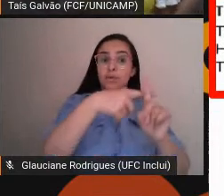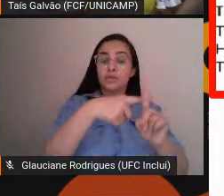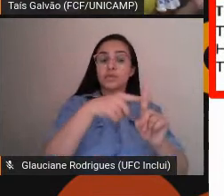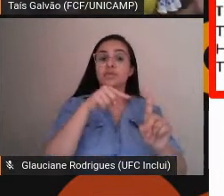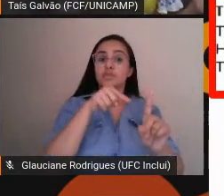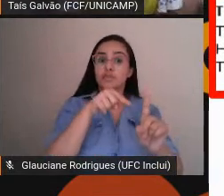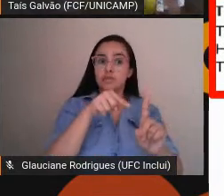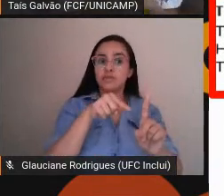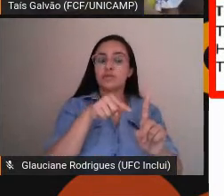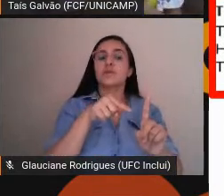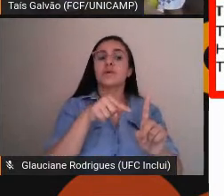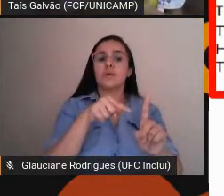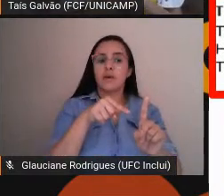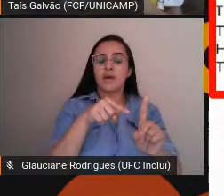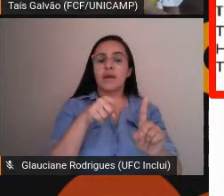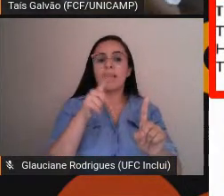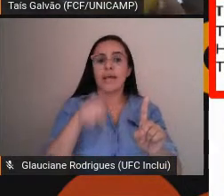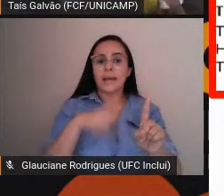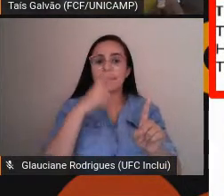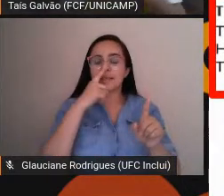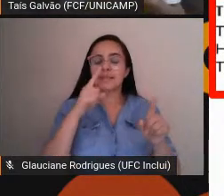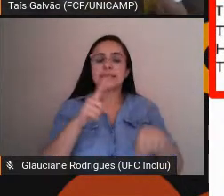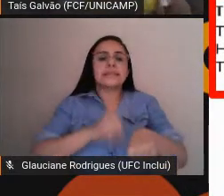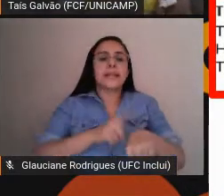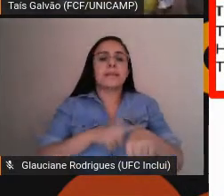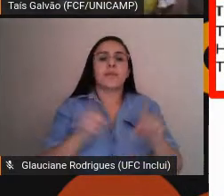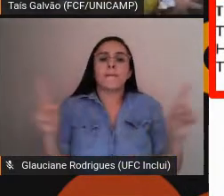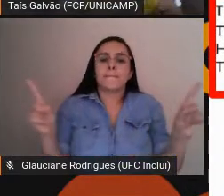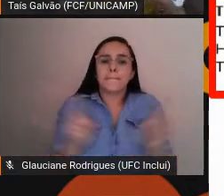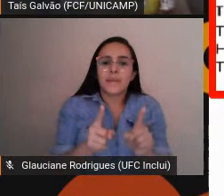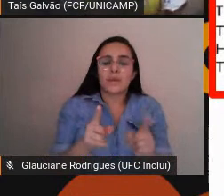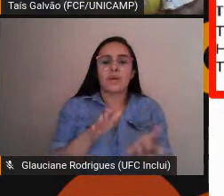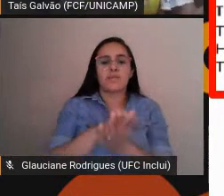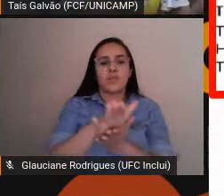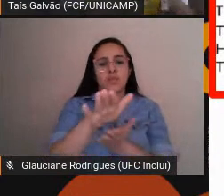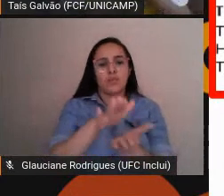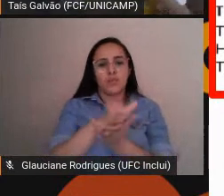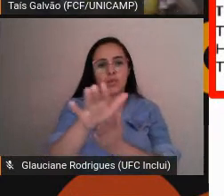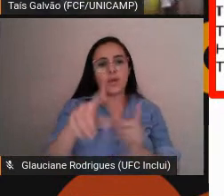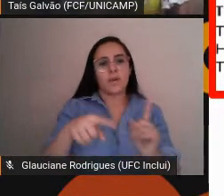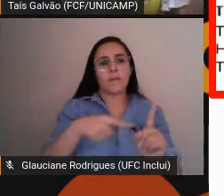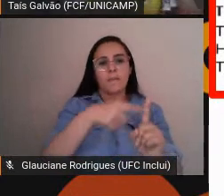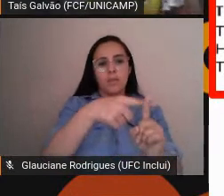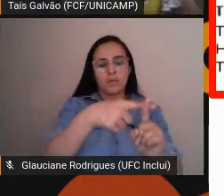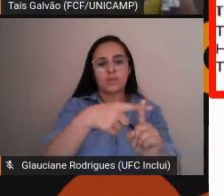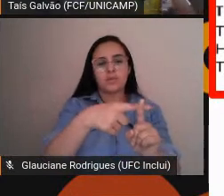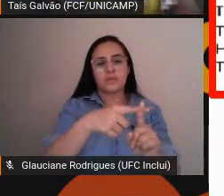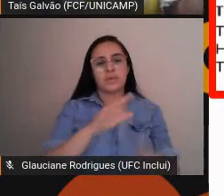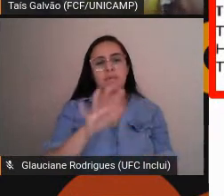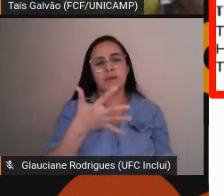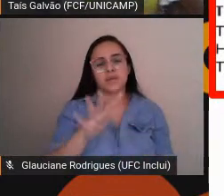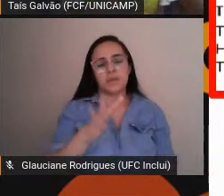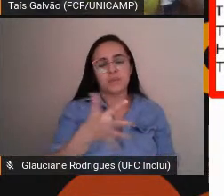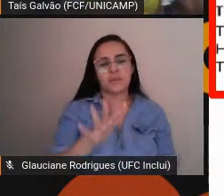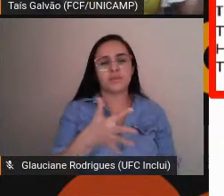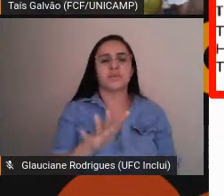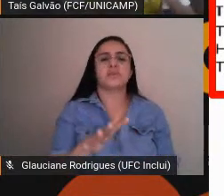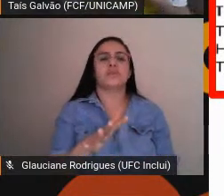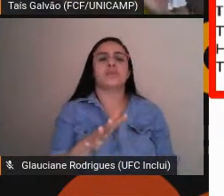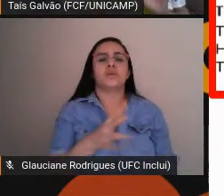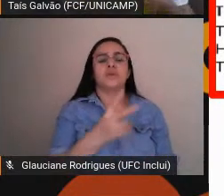a sua pesquisa em menor tempo, né? Então, os estudos com resultado positivo publicam em média, na mediana dele,